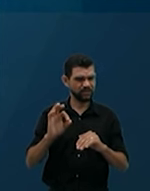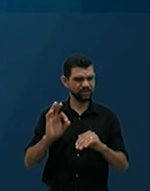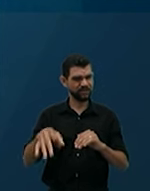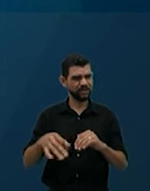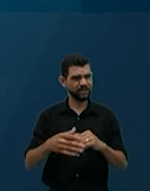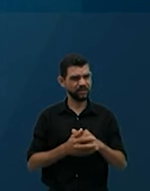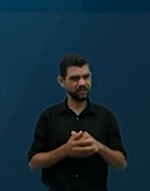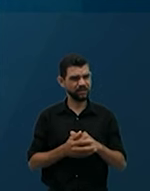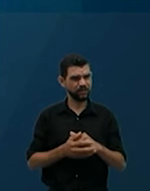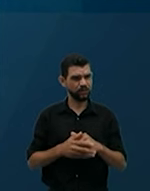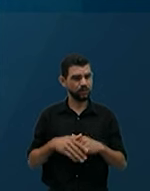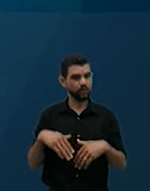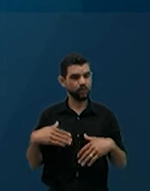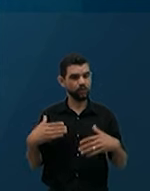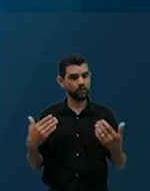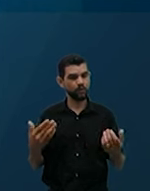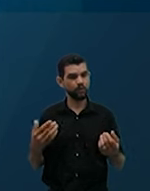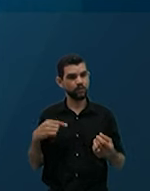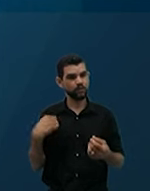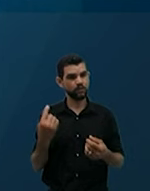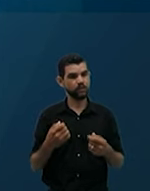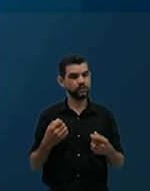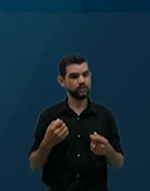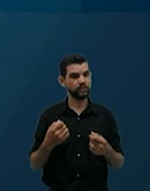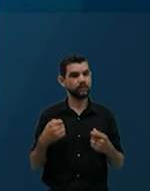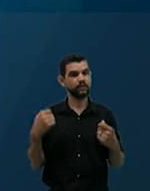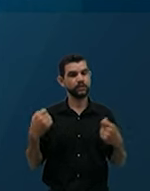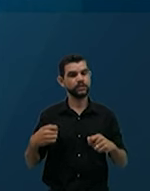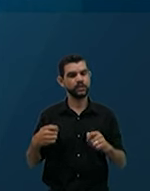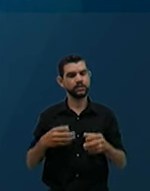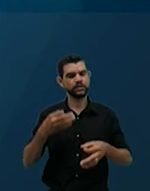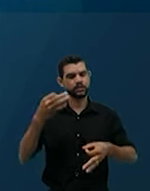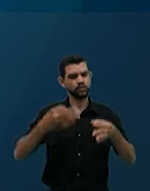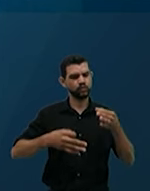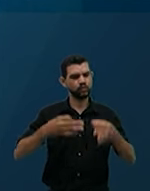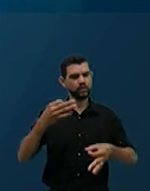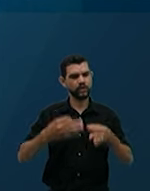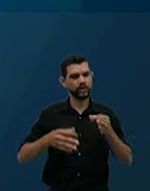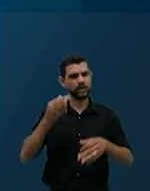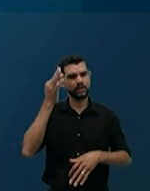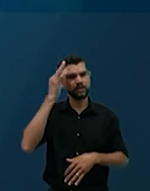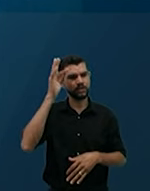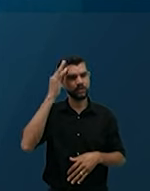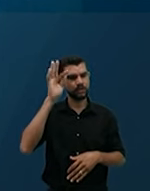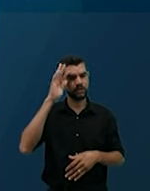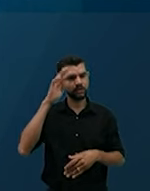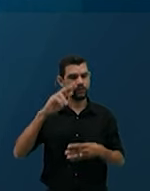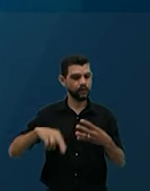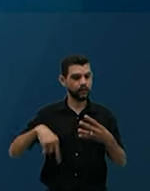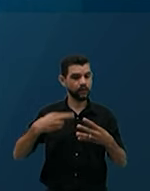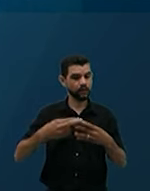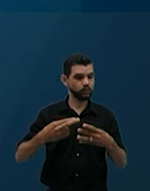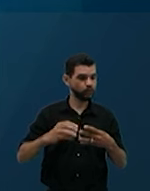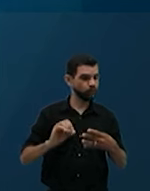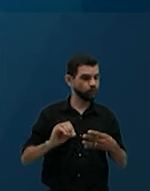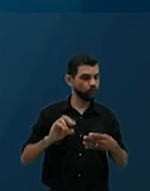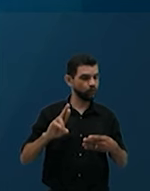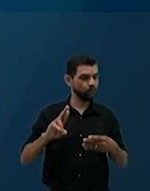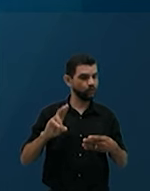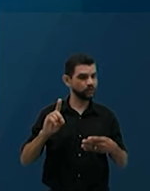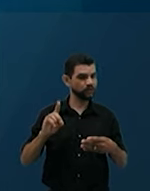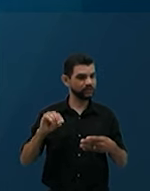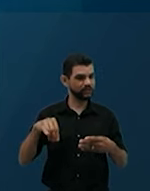nós teríamos de julgar a tese de qualquer jeito por meio de recurso ordinário constitucional,